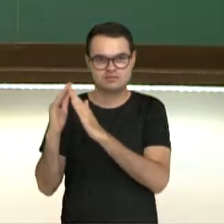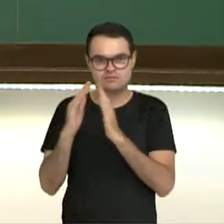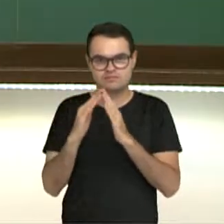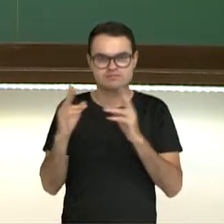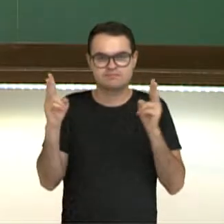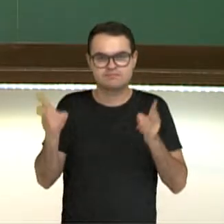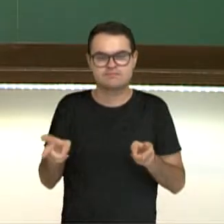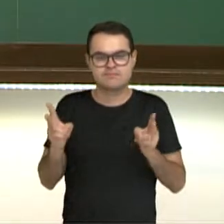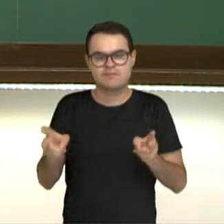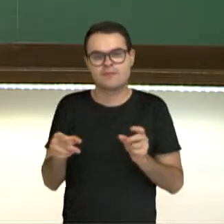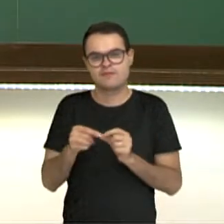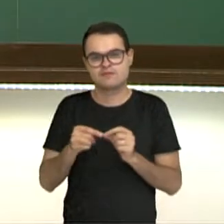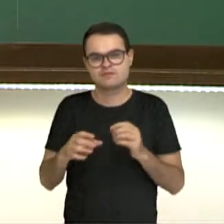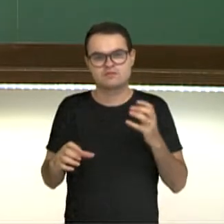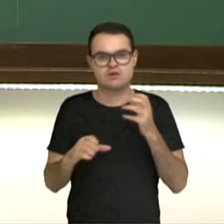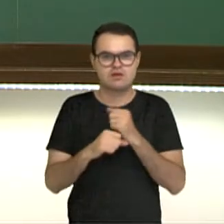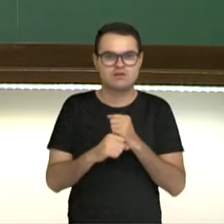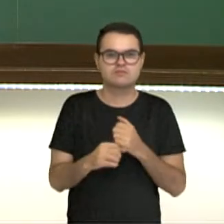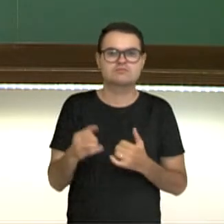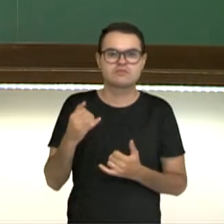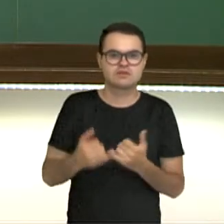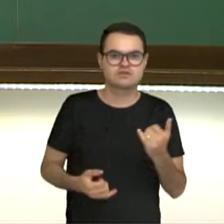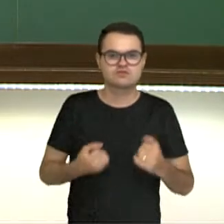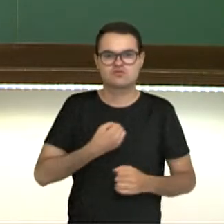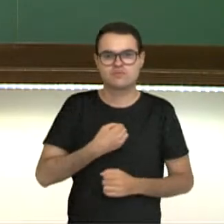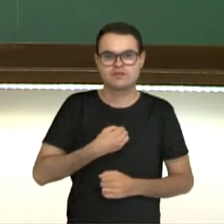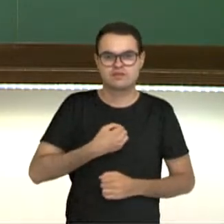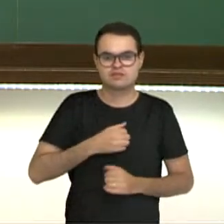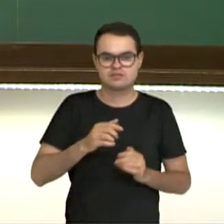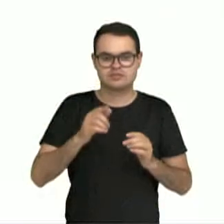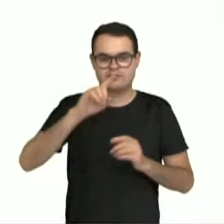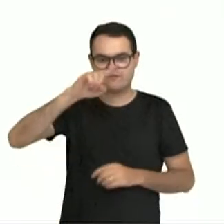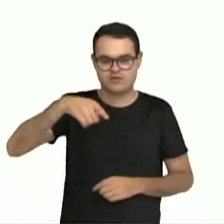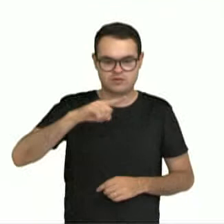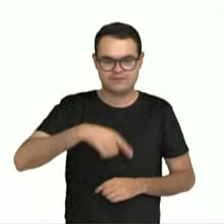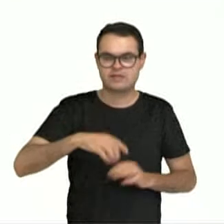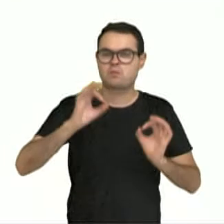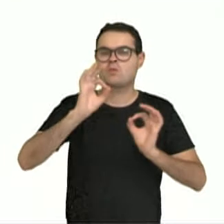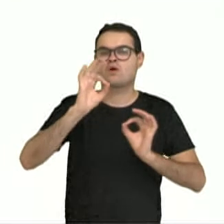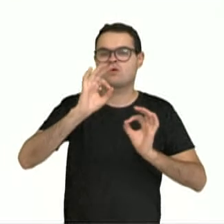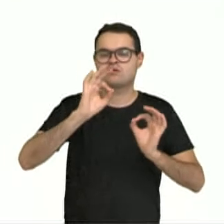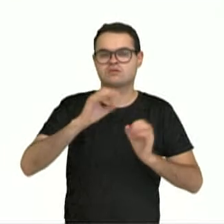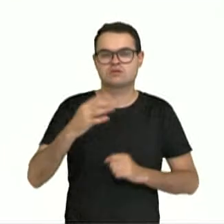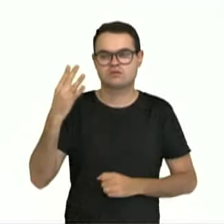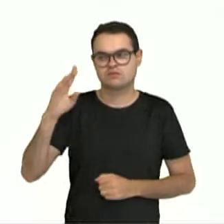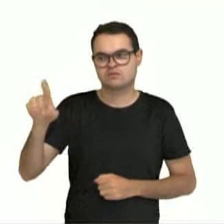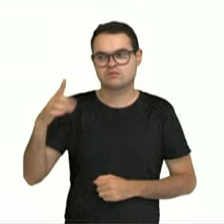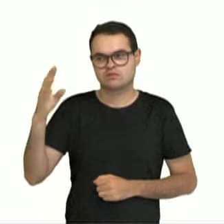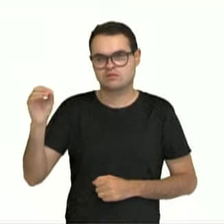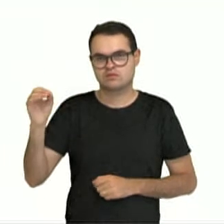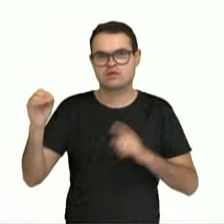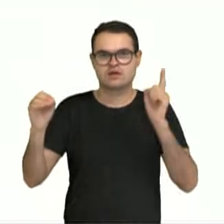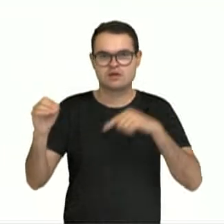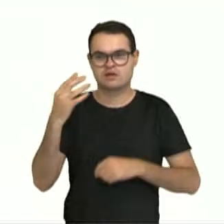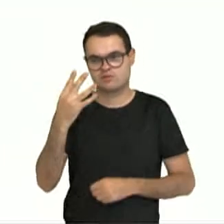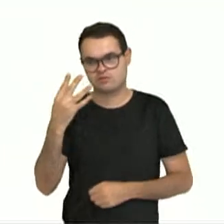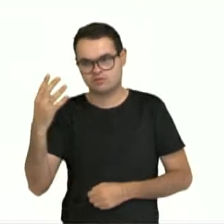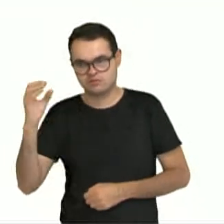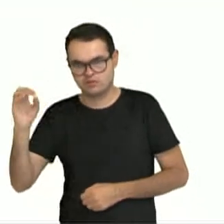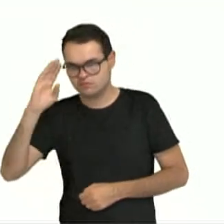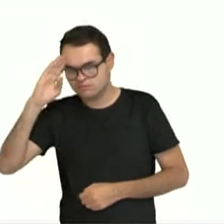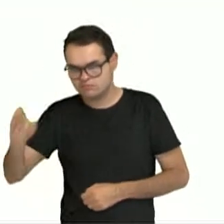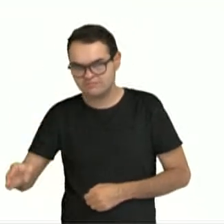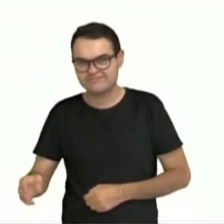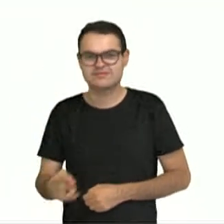e faço o meu cálculo como se fossem números sem vírgula. Ou seja, o 4,40 passou a ser 440 e